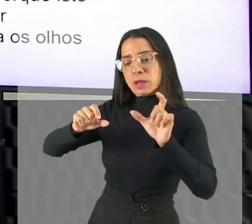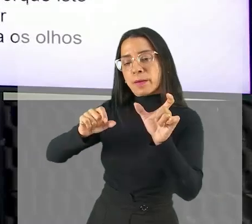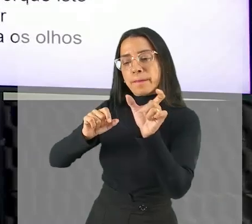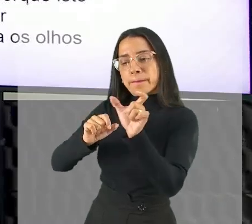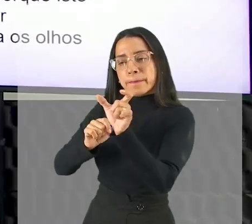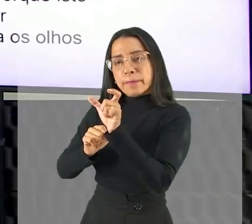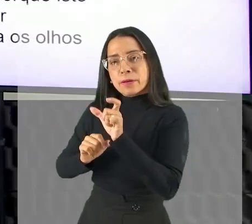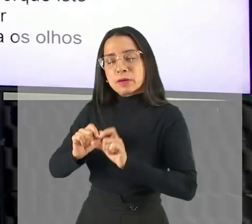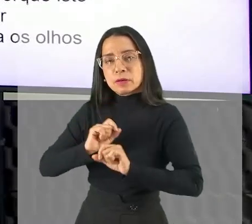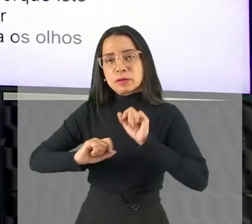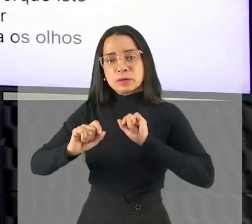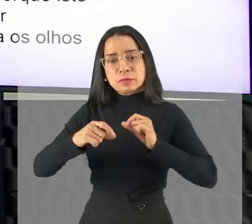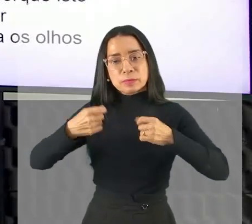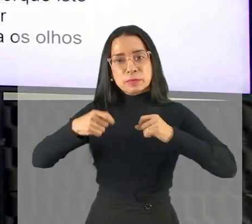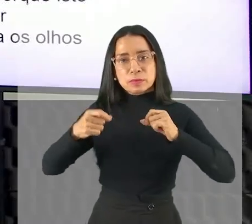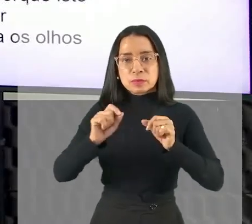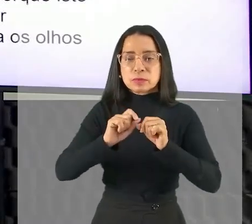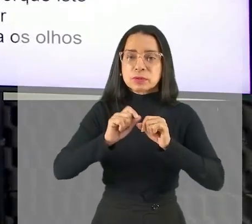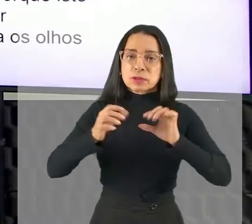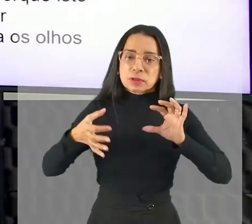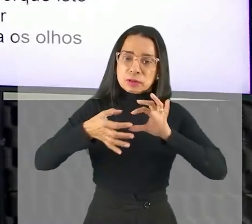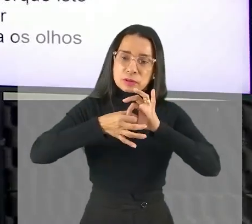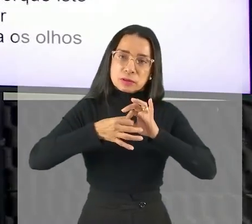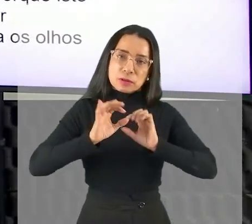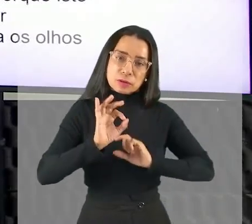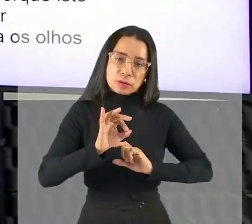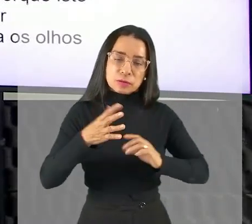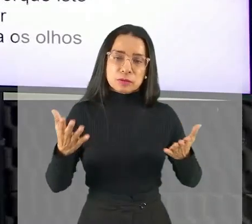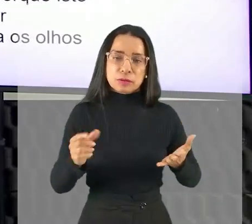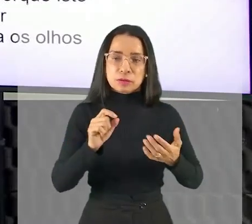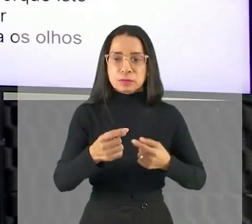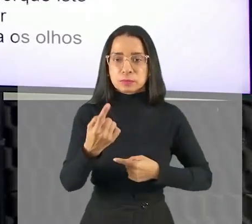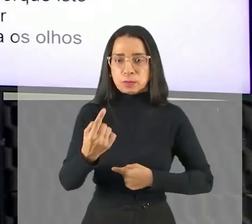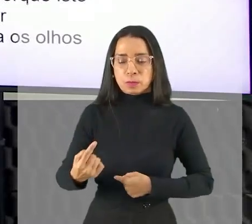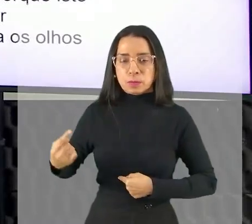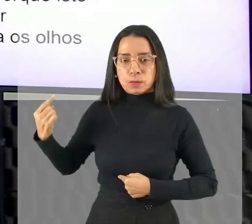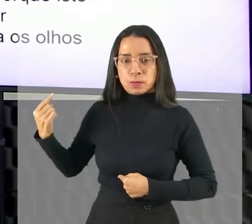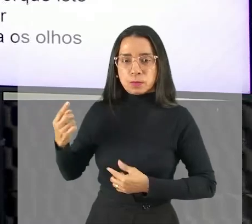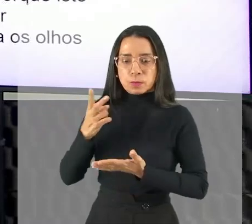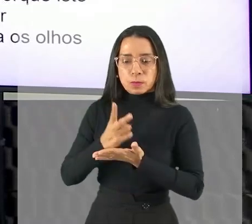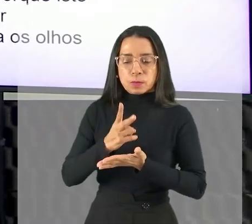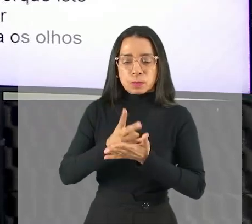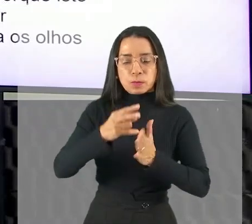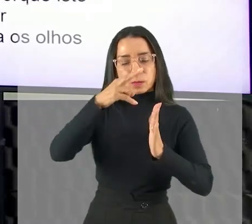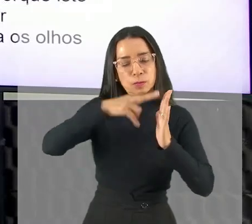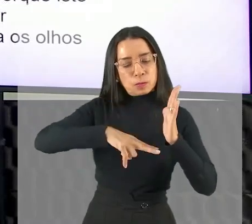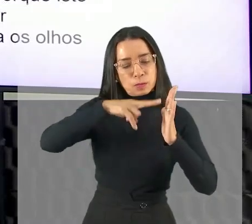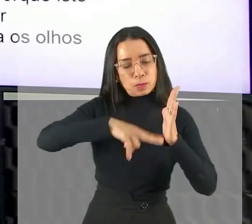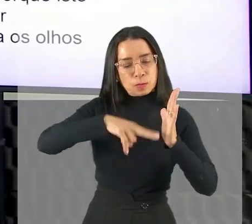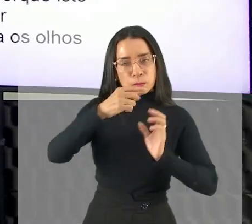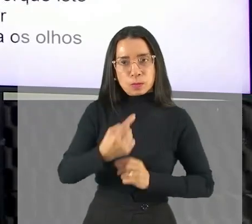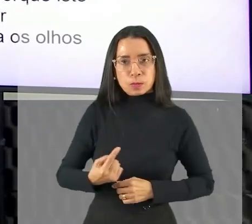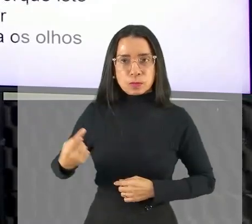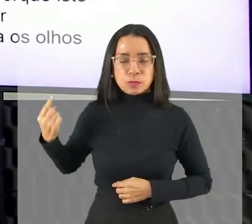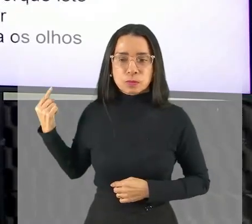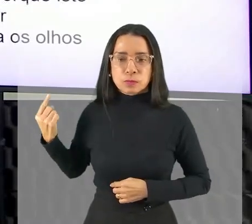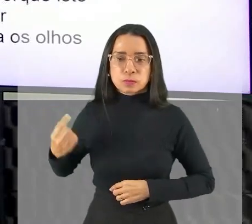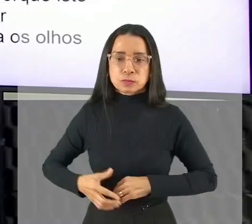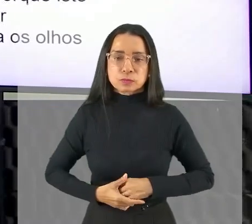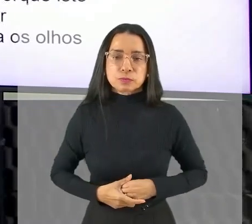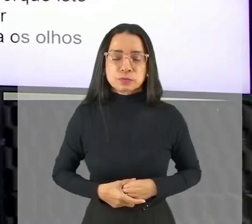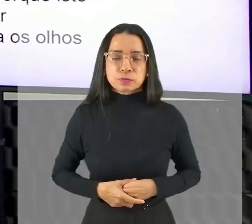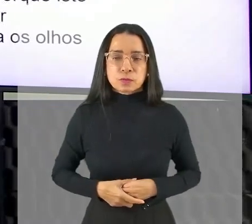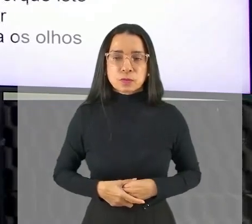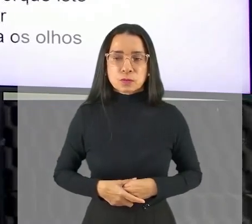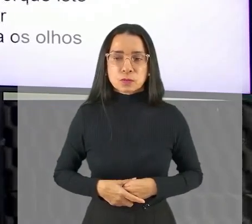adequada. E aí a gente continua. Era talvez a mais atrevida criatura da nossa raça e com certeza